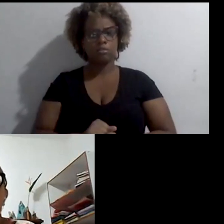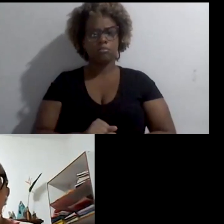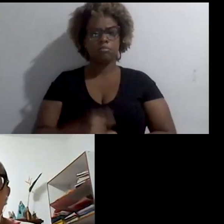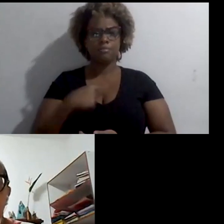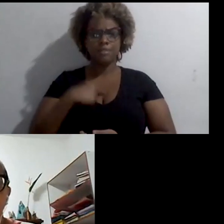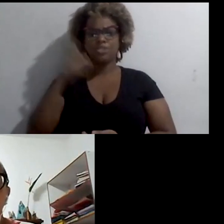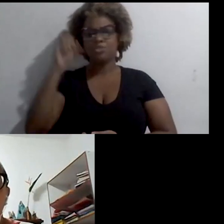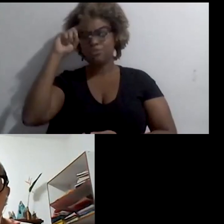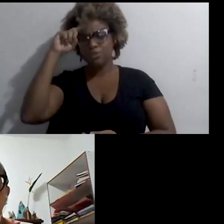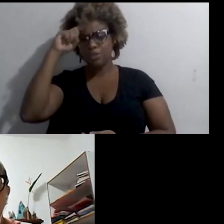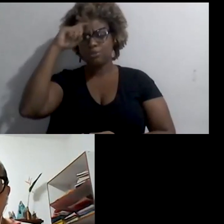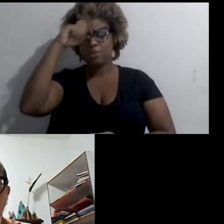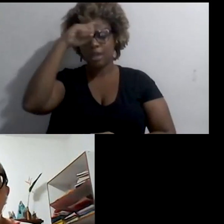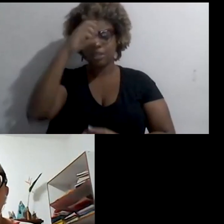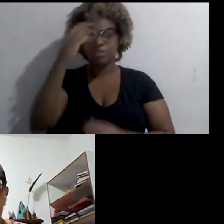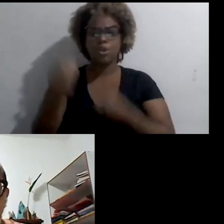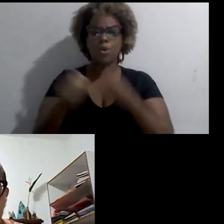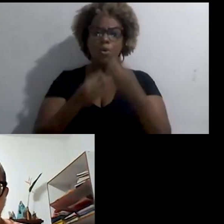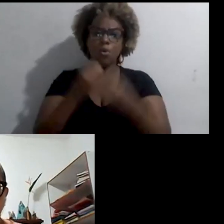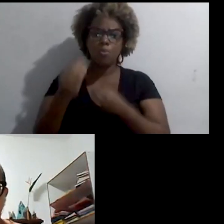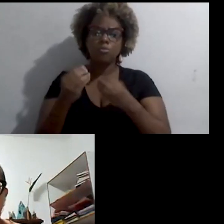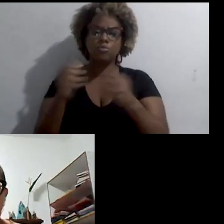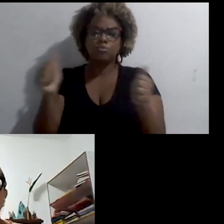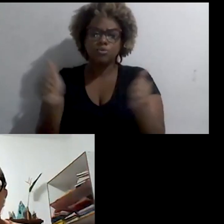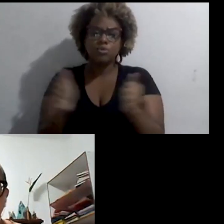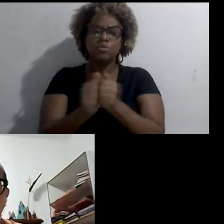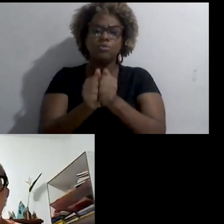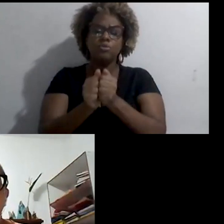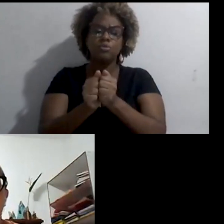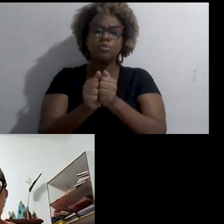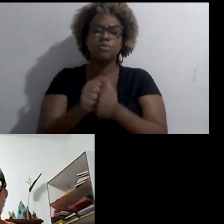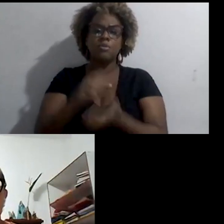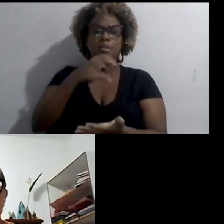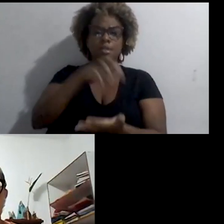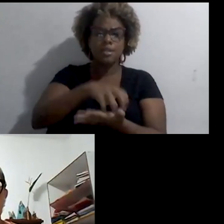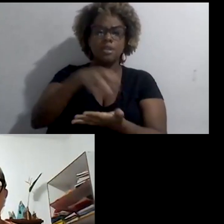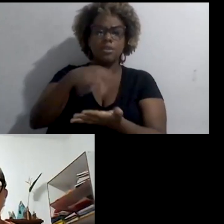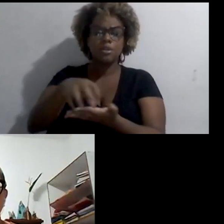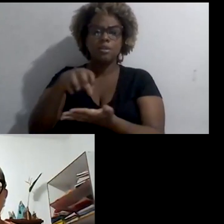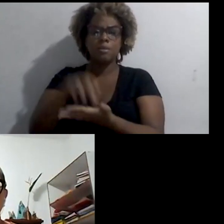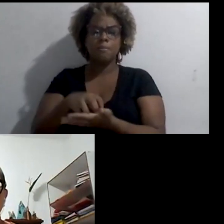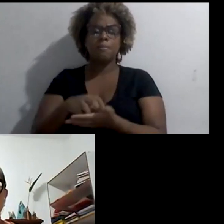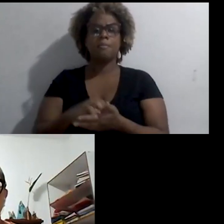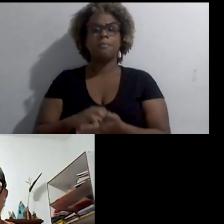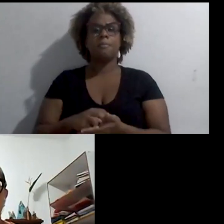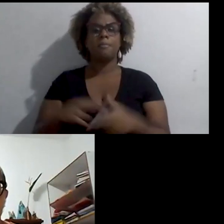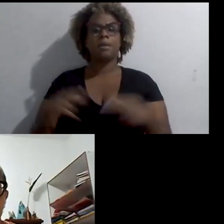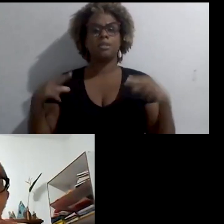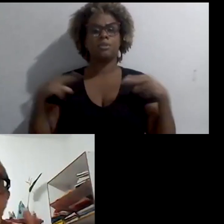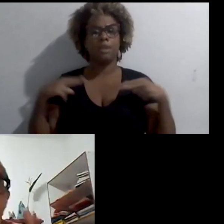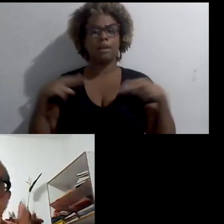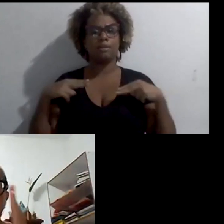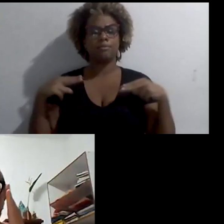nos aproximarmos com o setor privado, né? De que modo a Secretaria de Cultura do Estado da